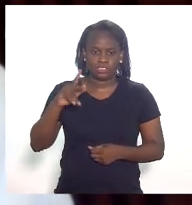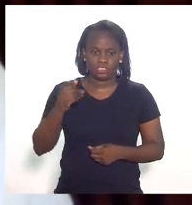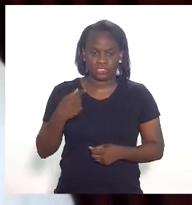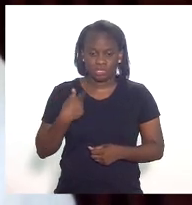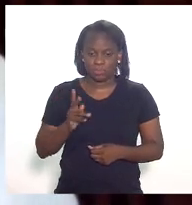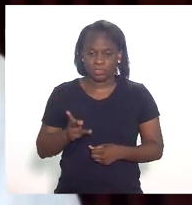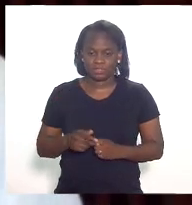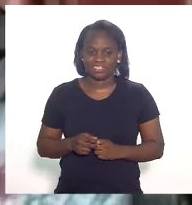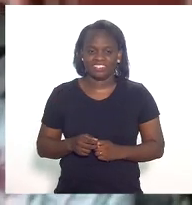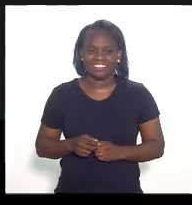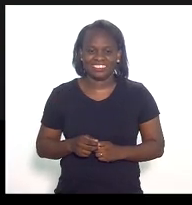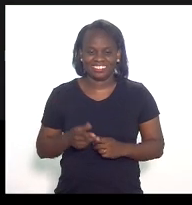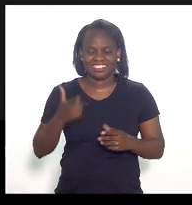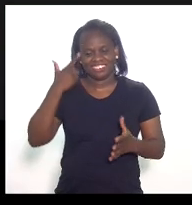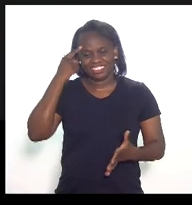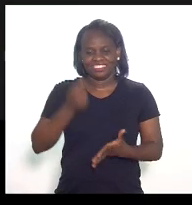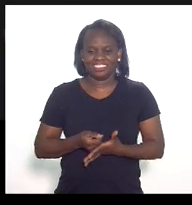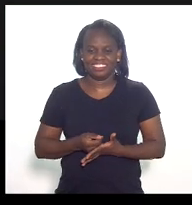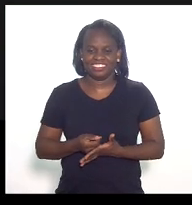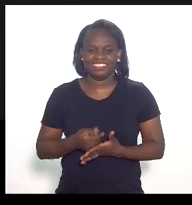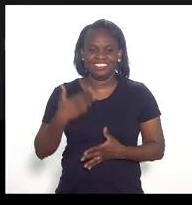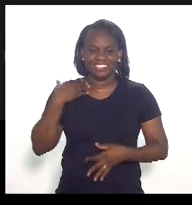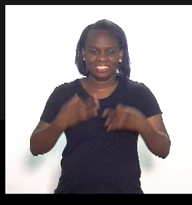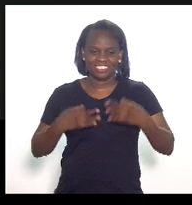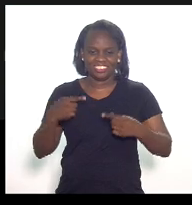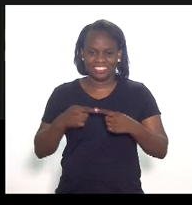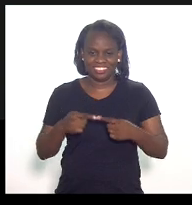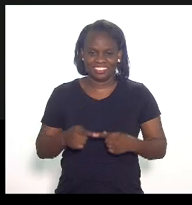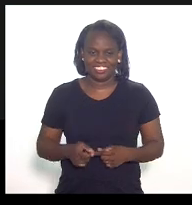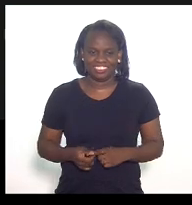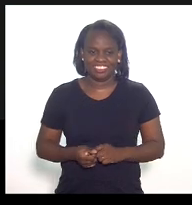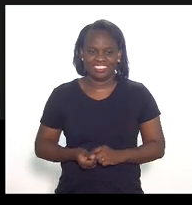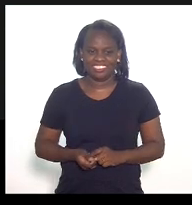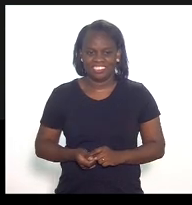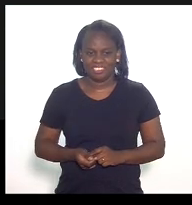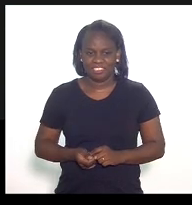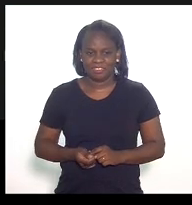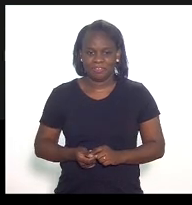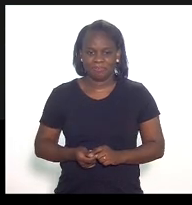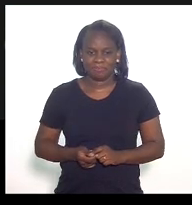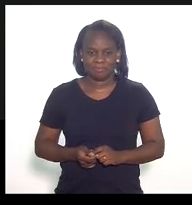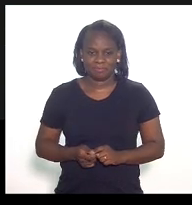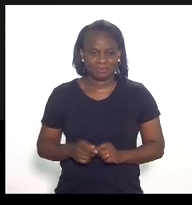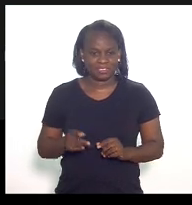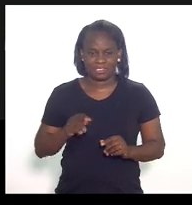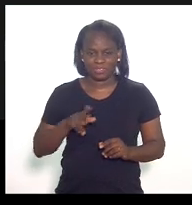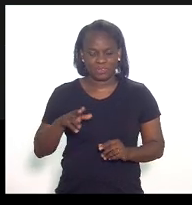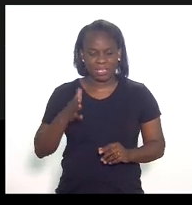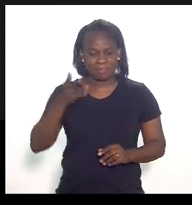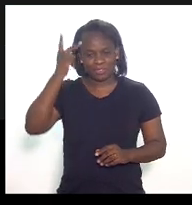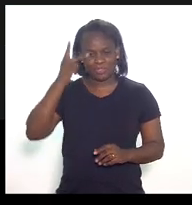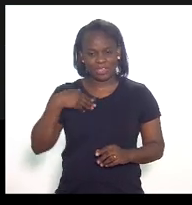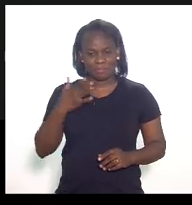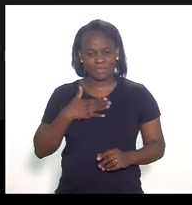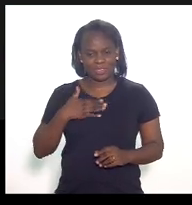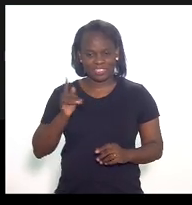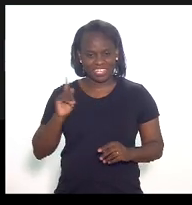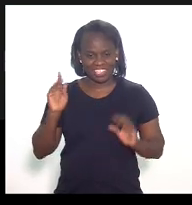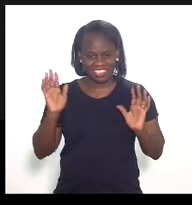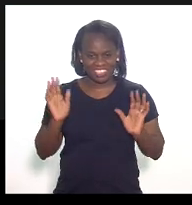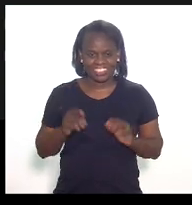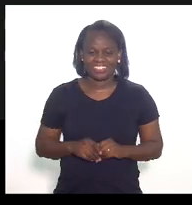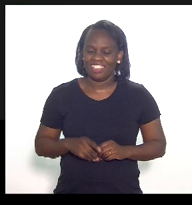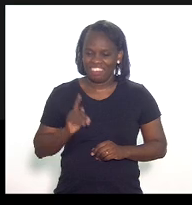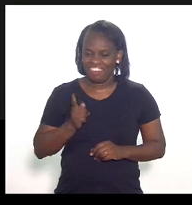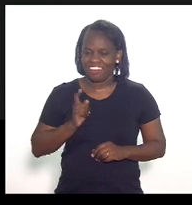meu. Parecer pela juridicidade. Não foi em causa própria. Não foi em causa própria, não havia visto.